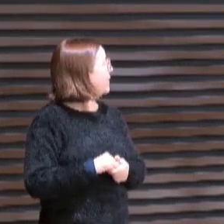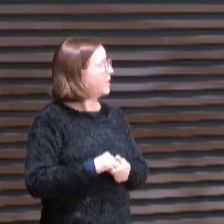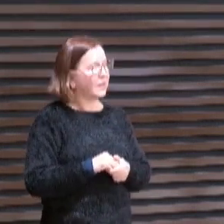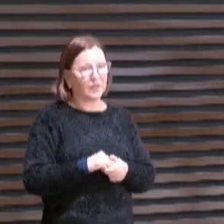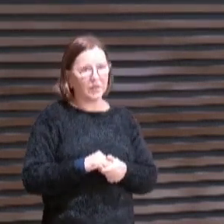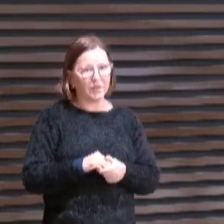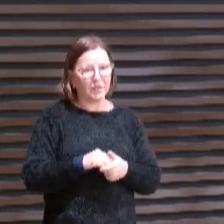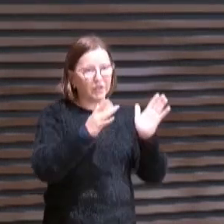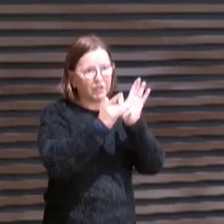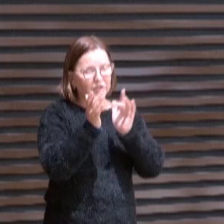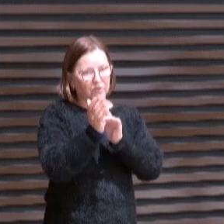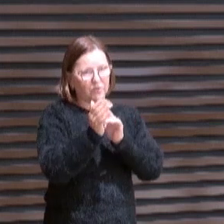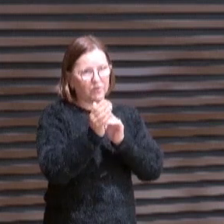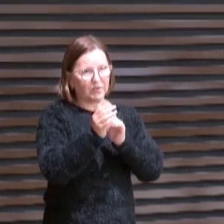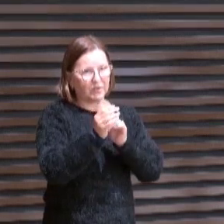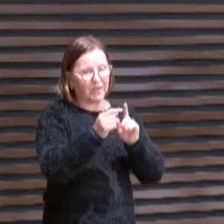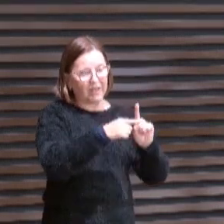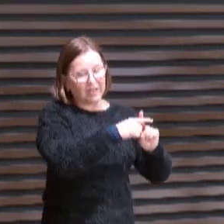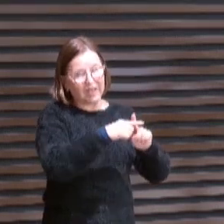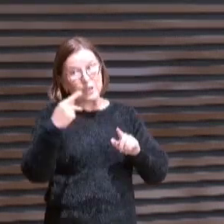Carregando a sua cruz.